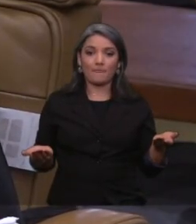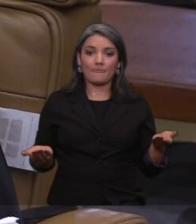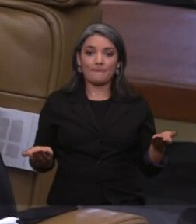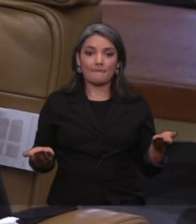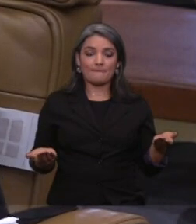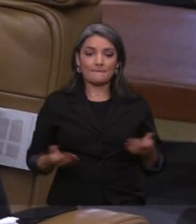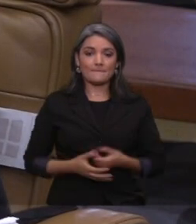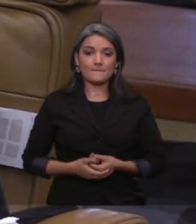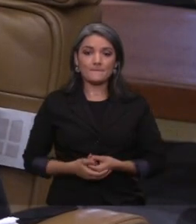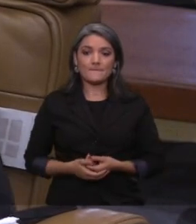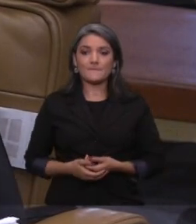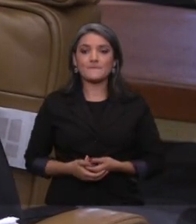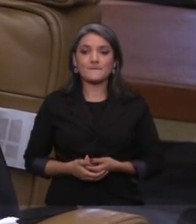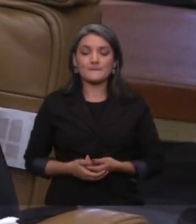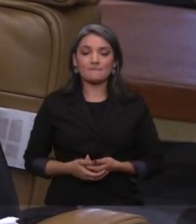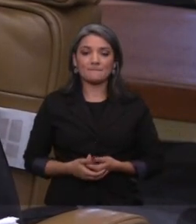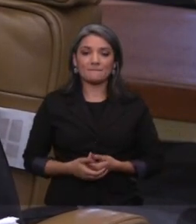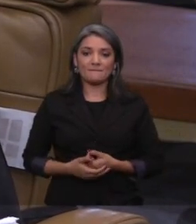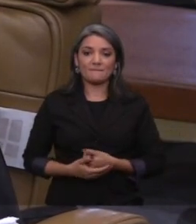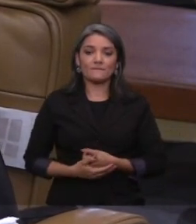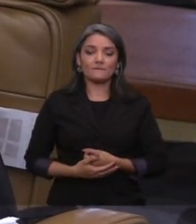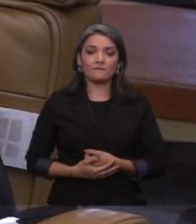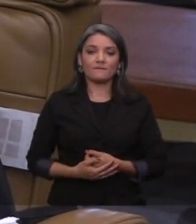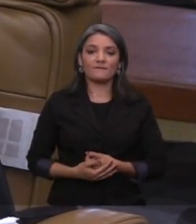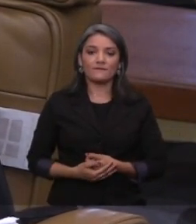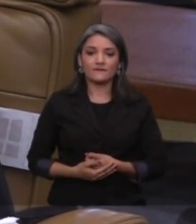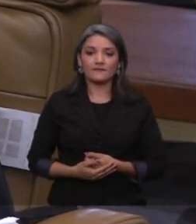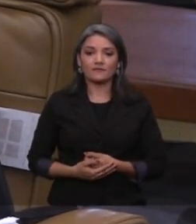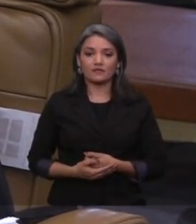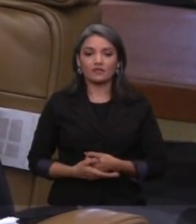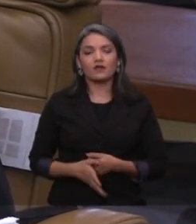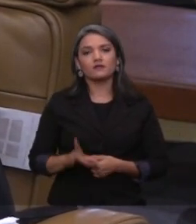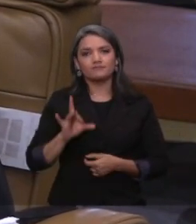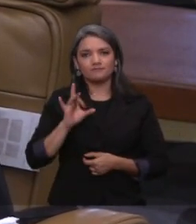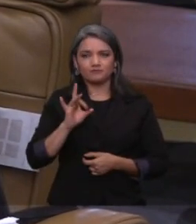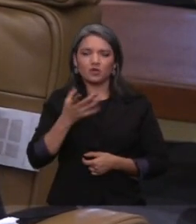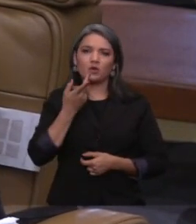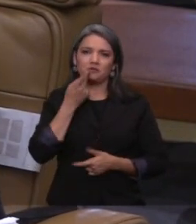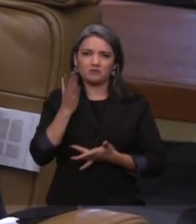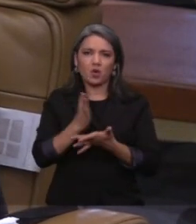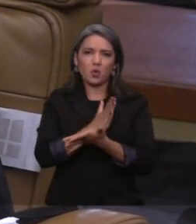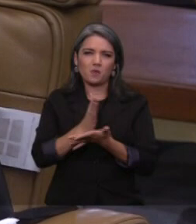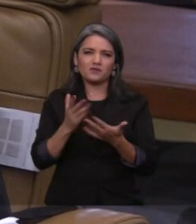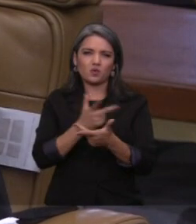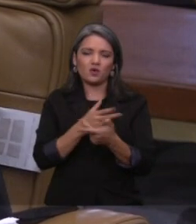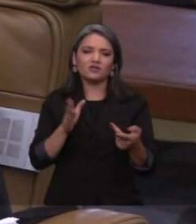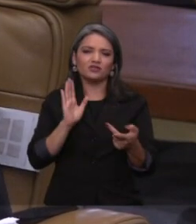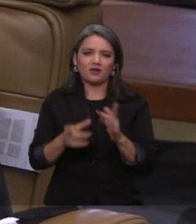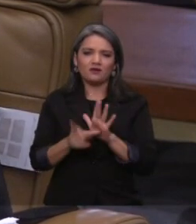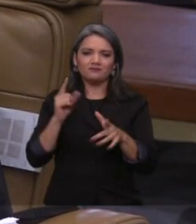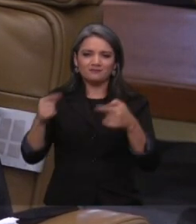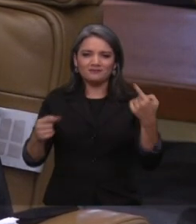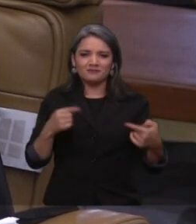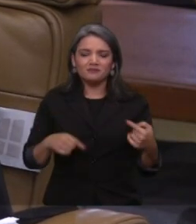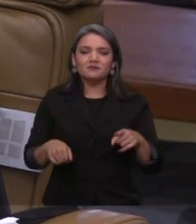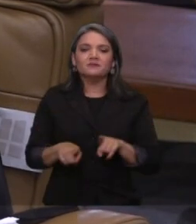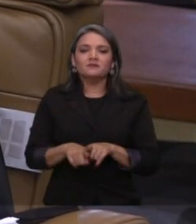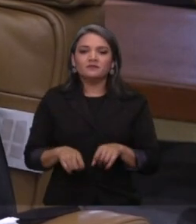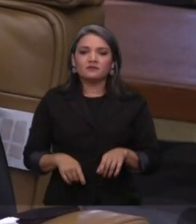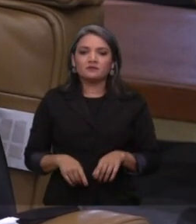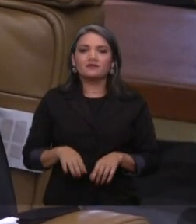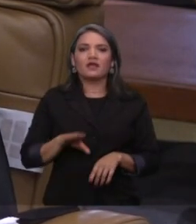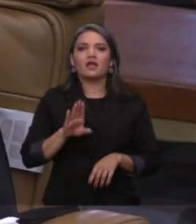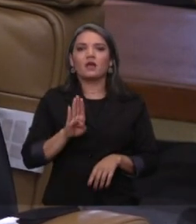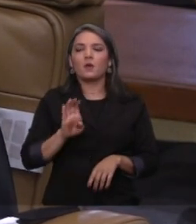nesta medida, retomando apenas alguns argumentos que foram tratados, bem como a própria figura do bem de família, o